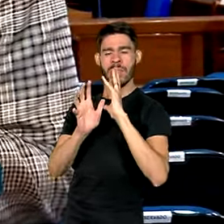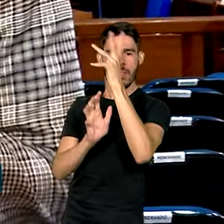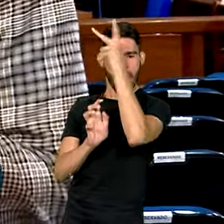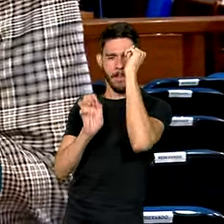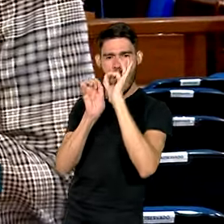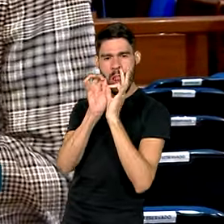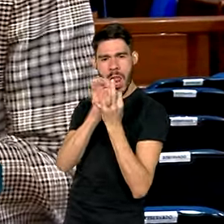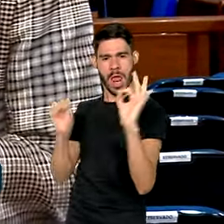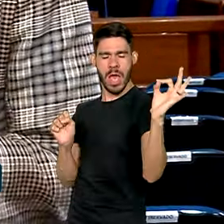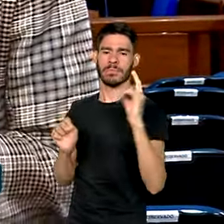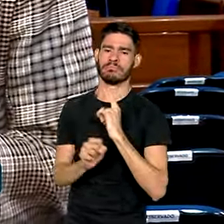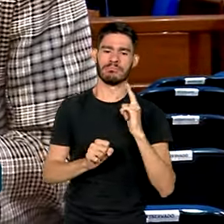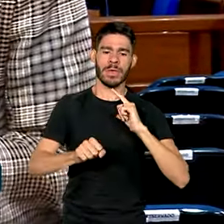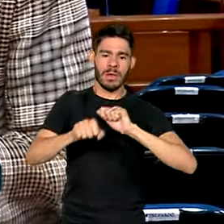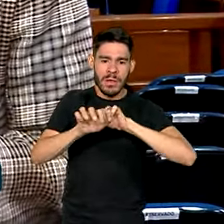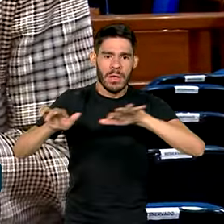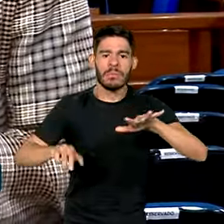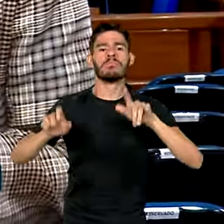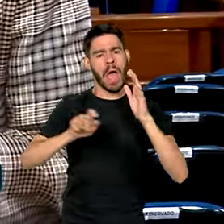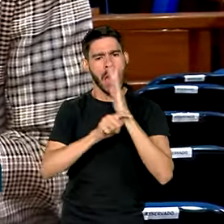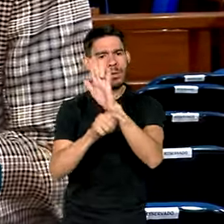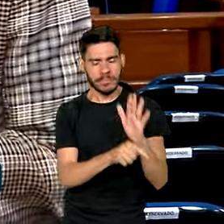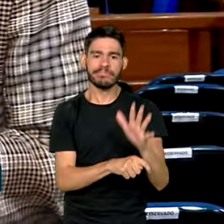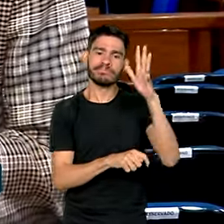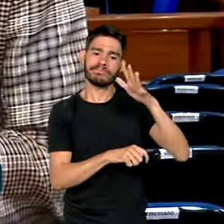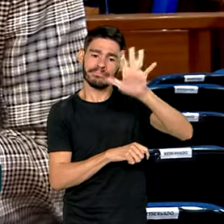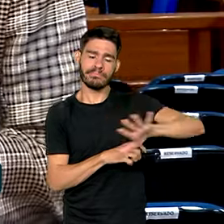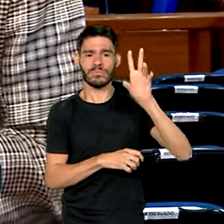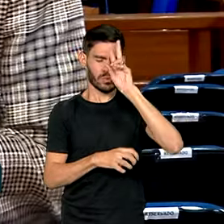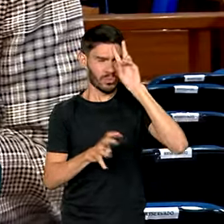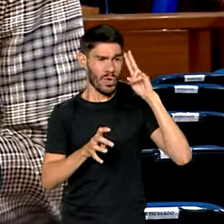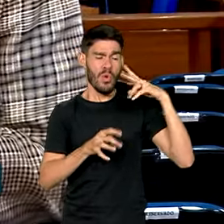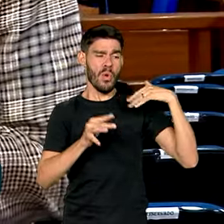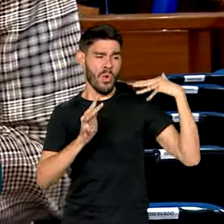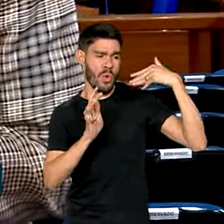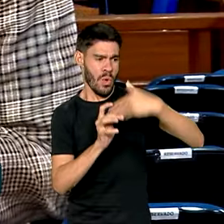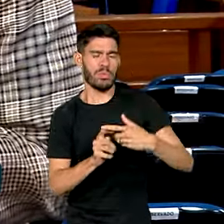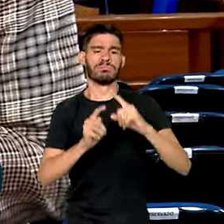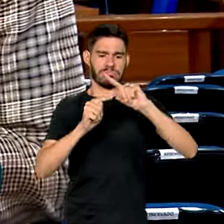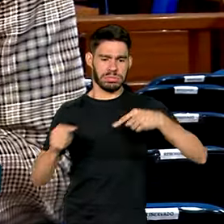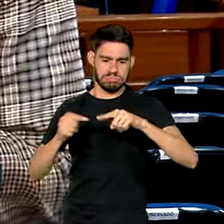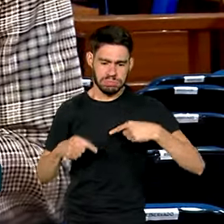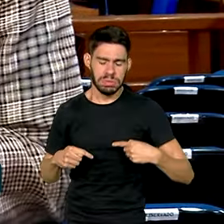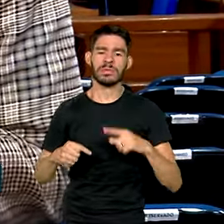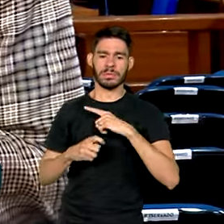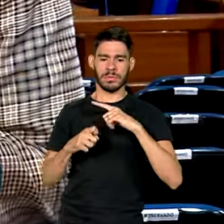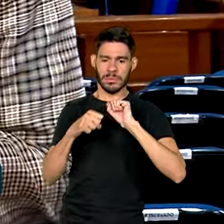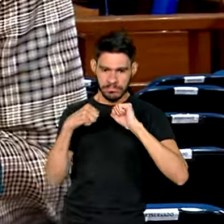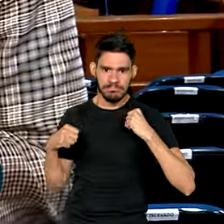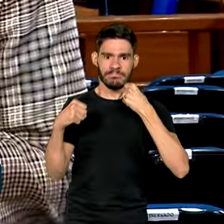na ocupação do território amazonense. Ao longo de sua história, enfrentou desafios e